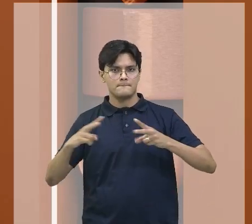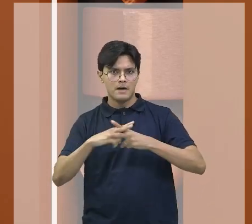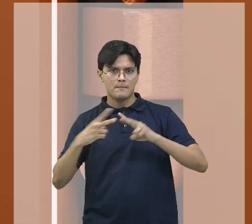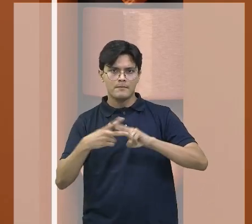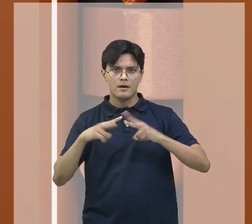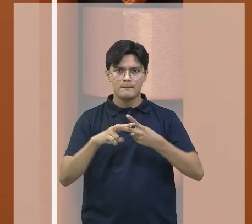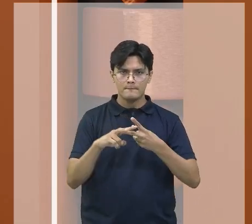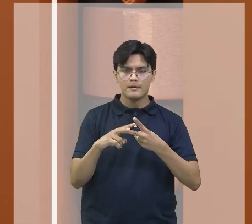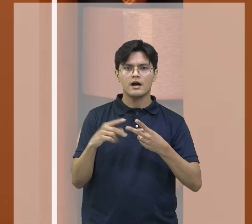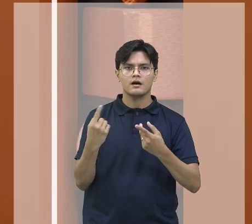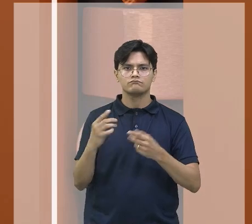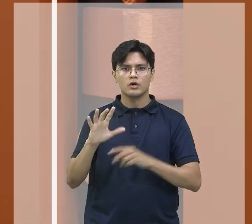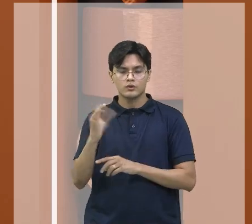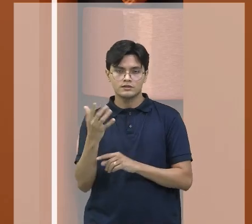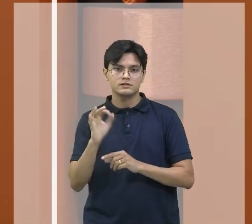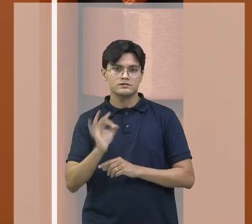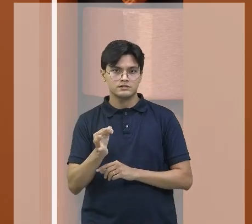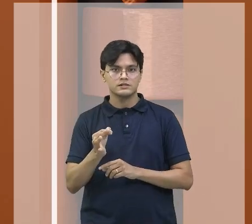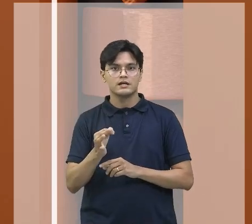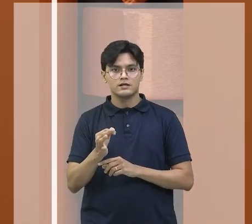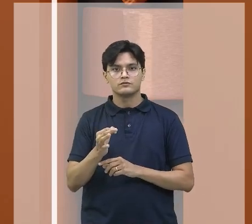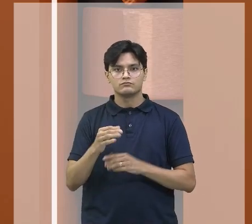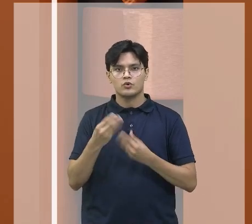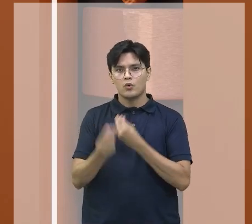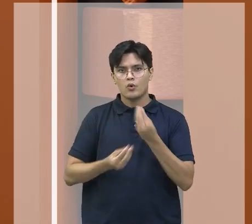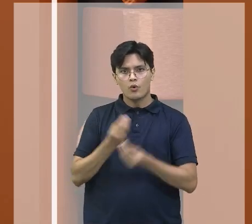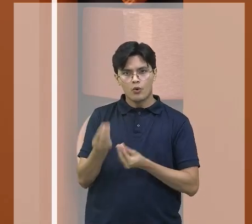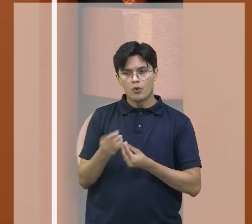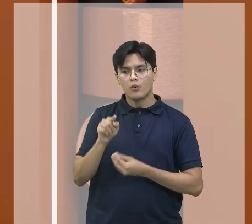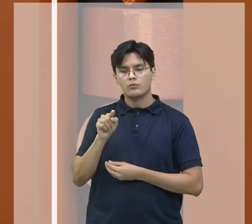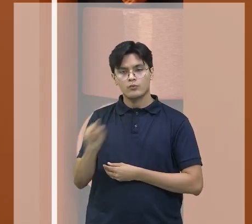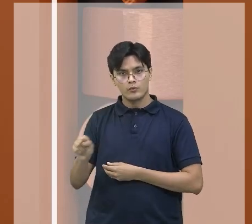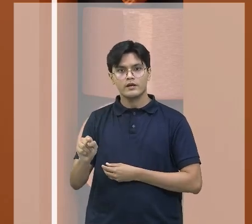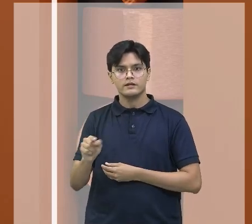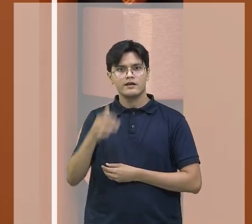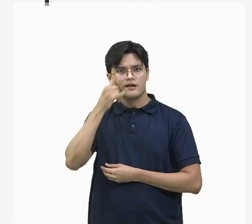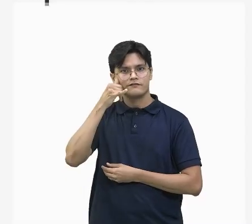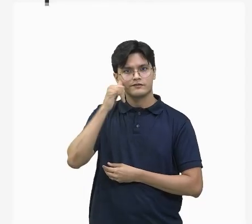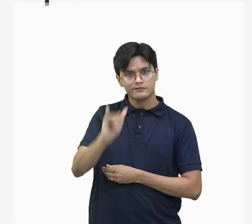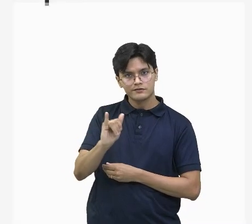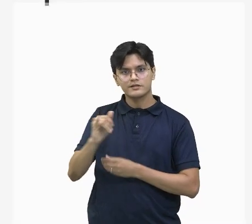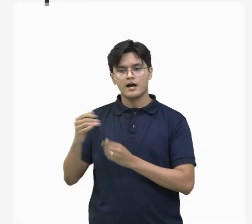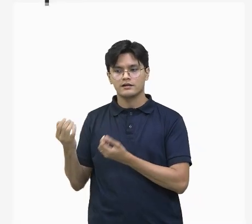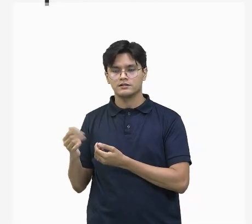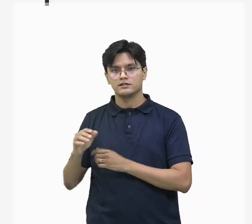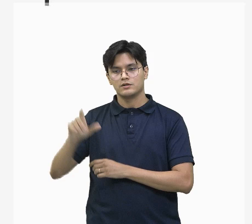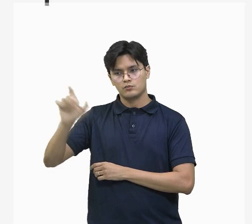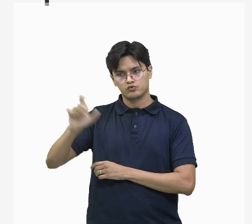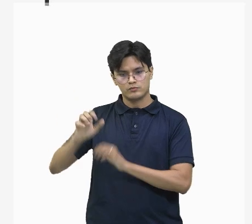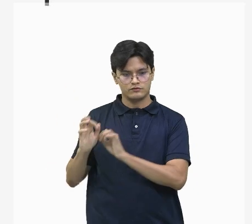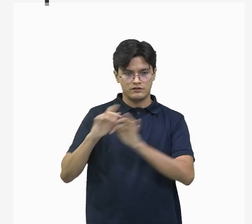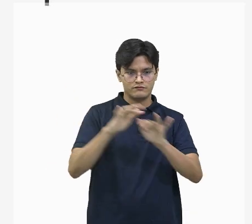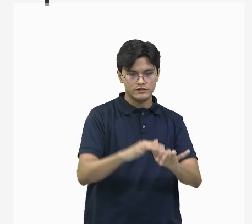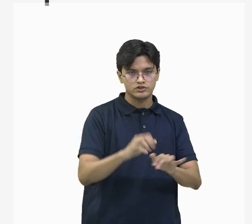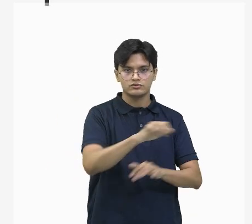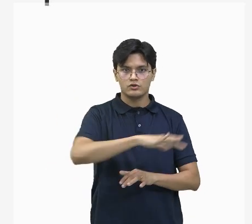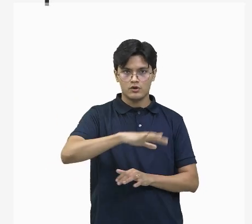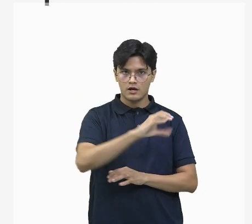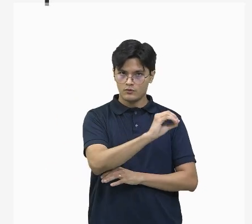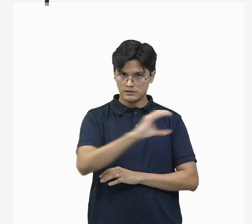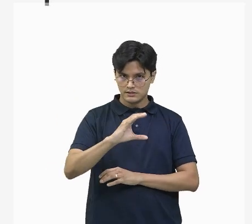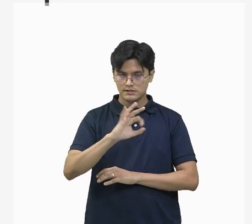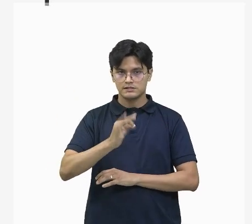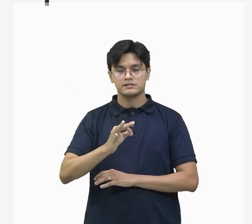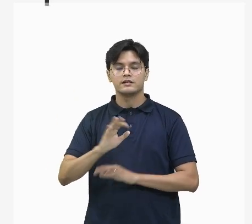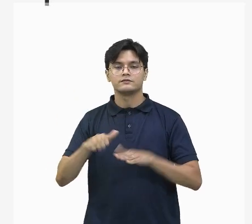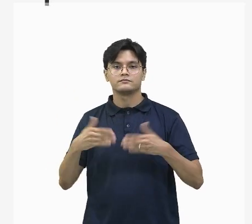para deter, então, o avanço muçulmano no Ocidente. Continuemos. Carlos Martel, então, morreu em